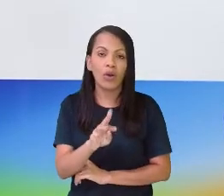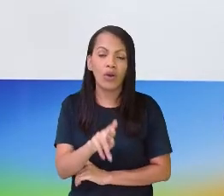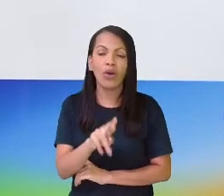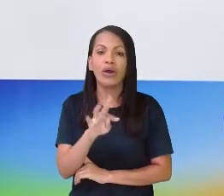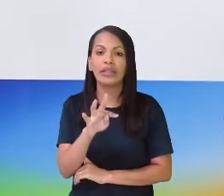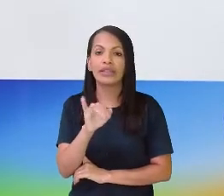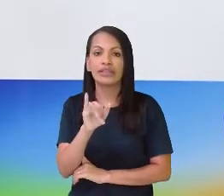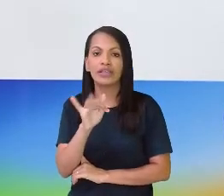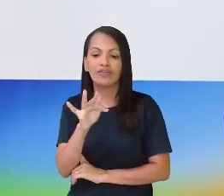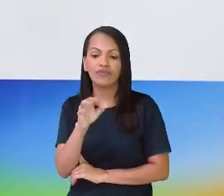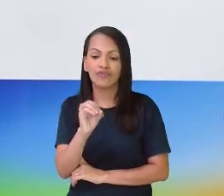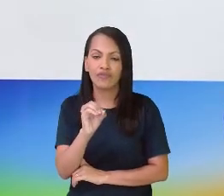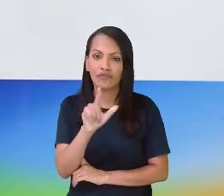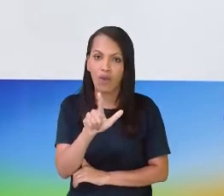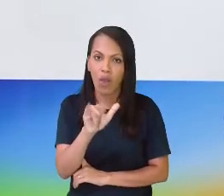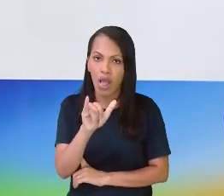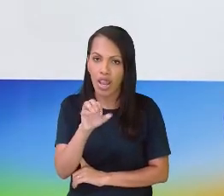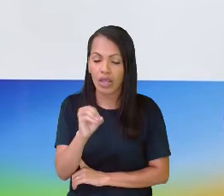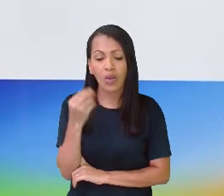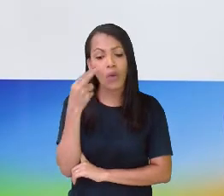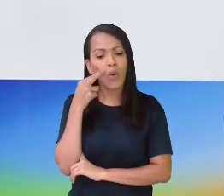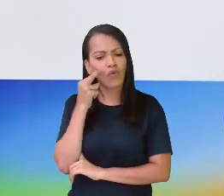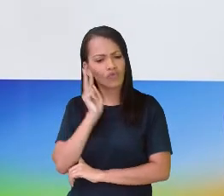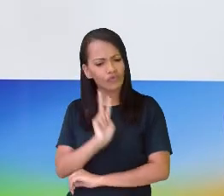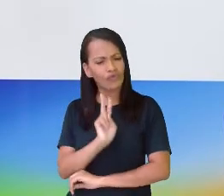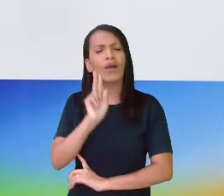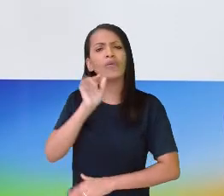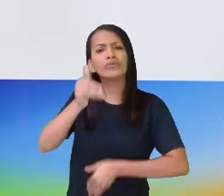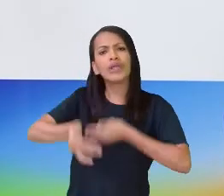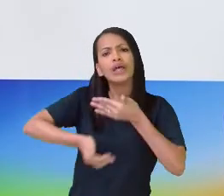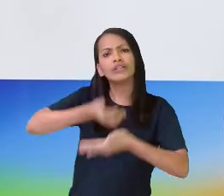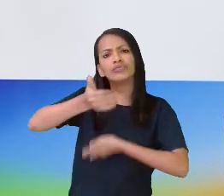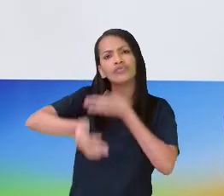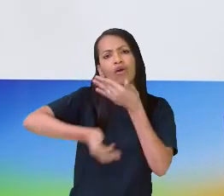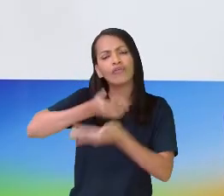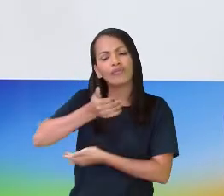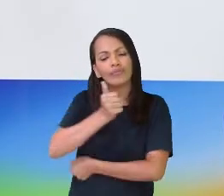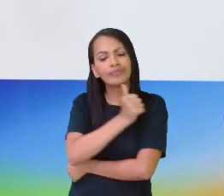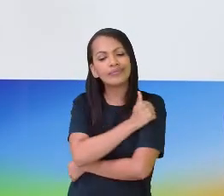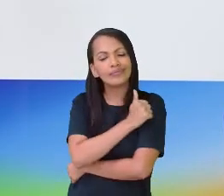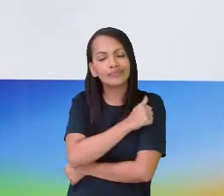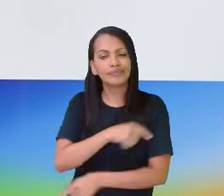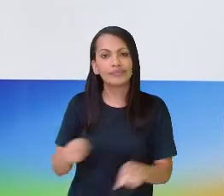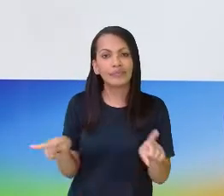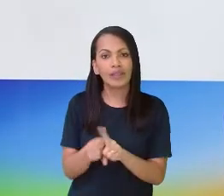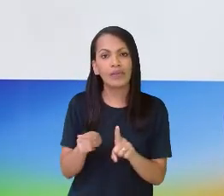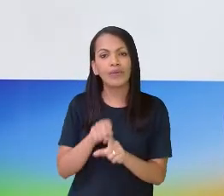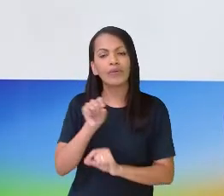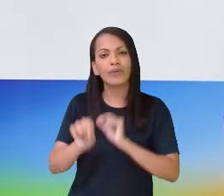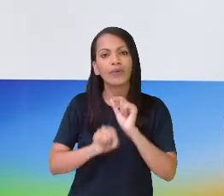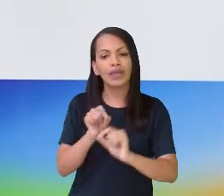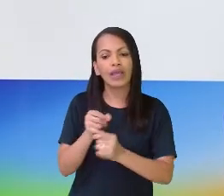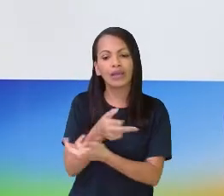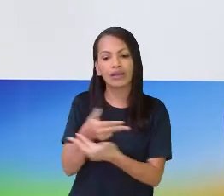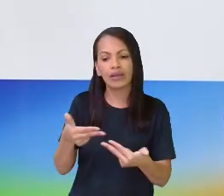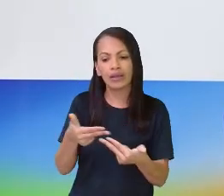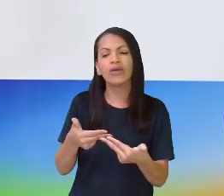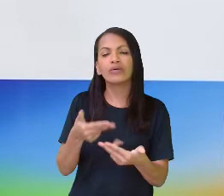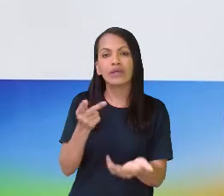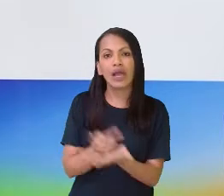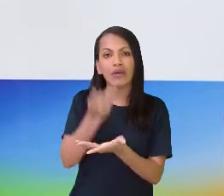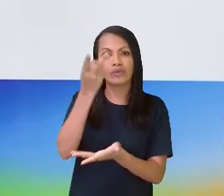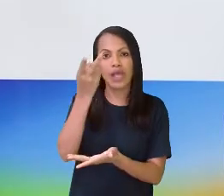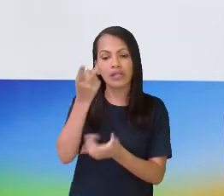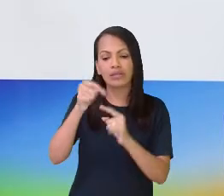maior, né, de olhar para esse desenvolvimento inteiro desse estudante. E a gente tem as produções diárias, que acontecem